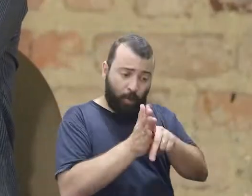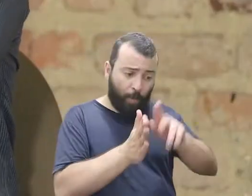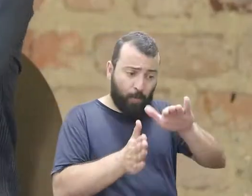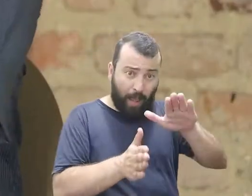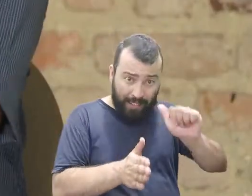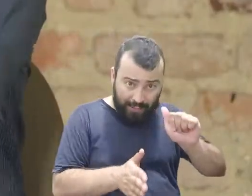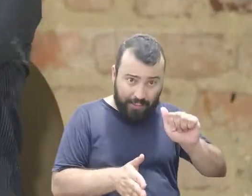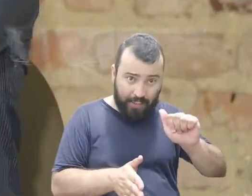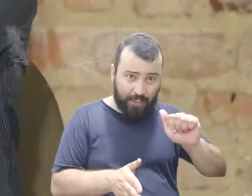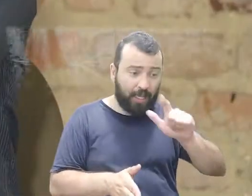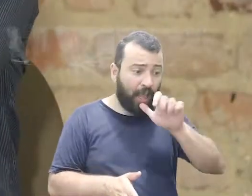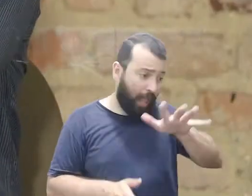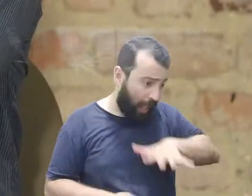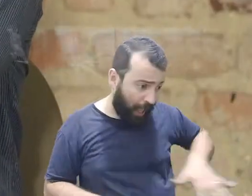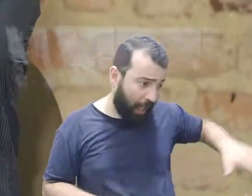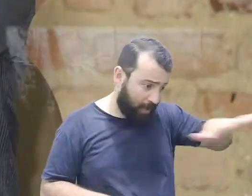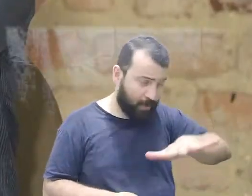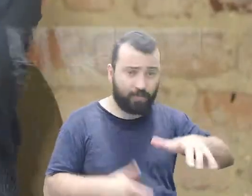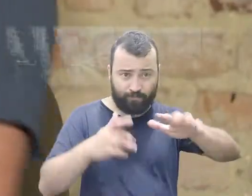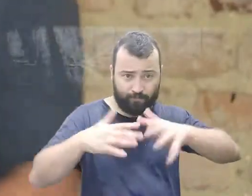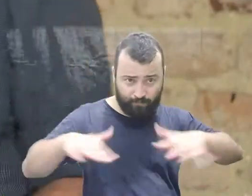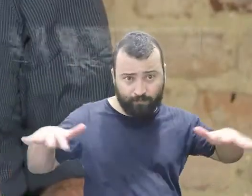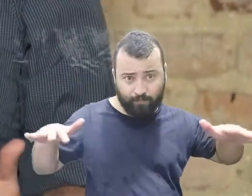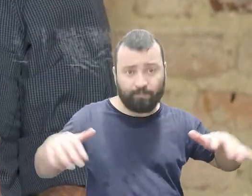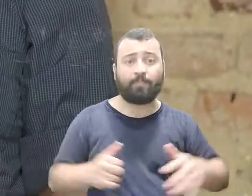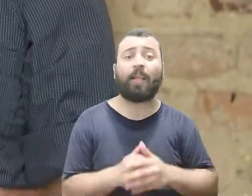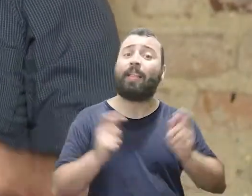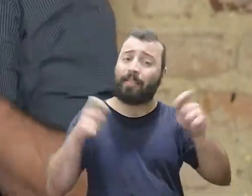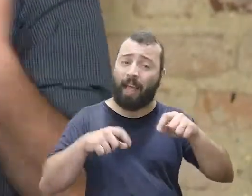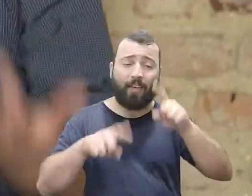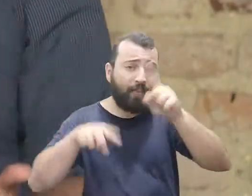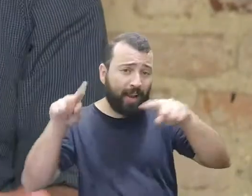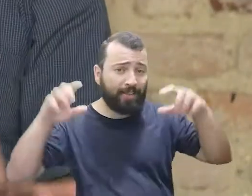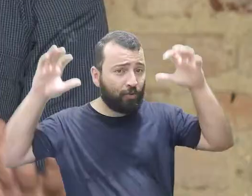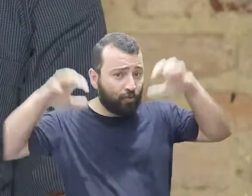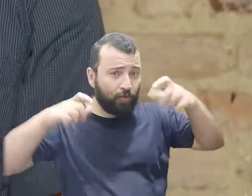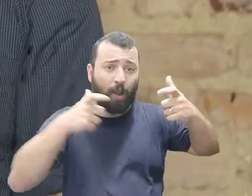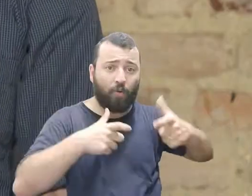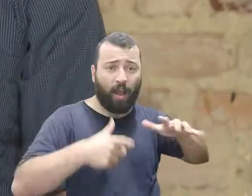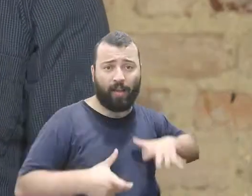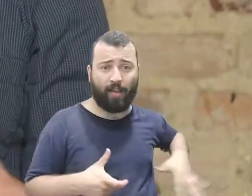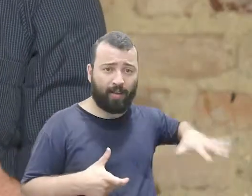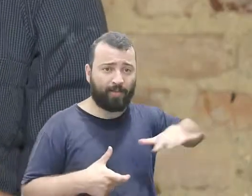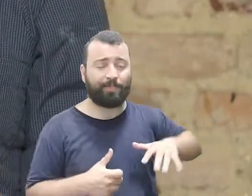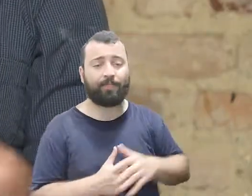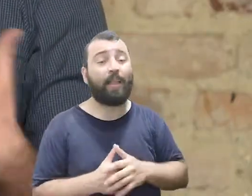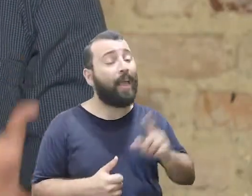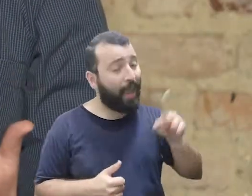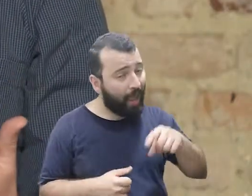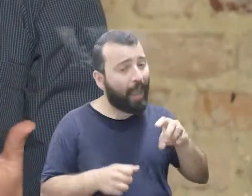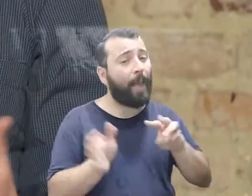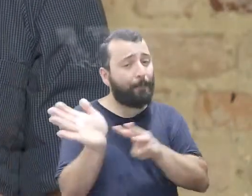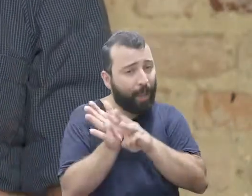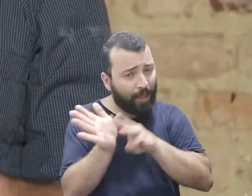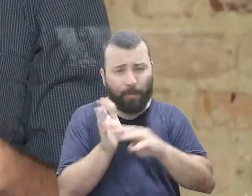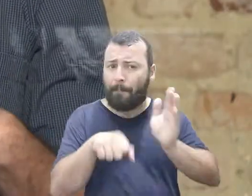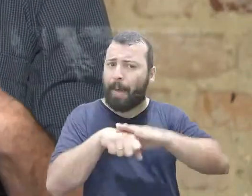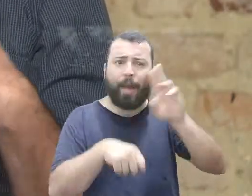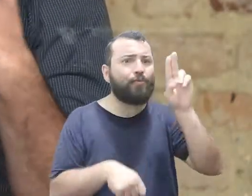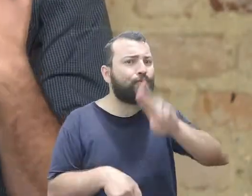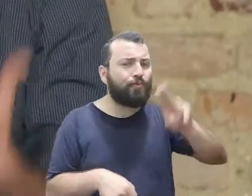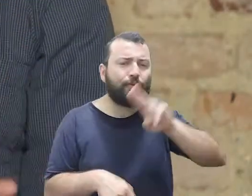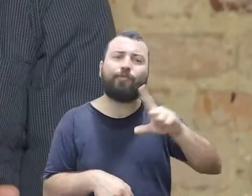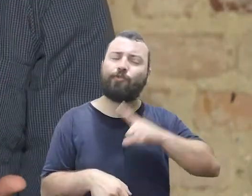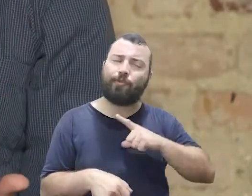das bacias hidrográficas no sedimento oceânico. Em outras palavras, a variação de chuva no continente. Esse é um método muito utilizado.